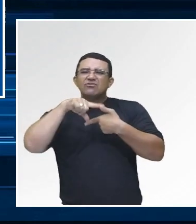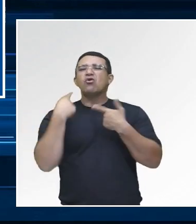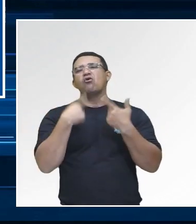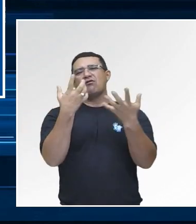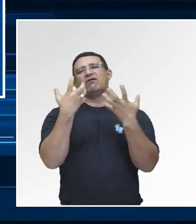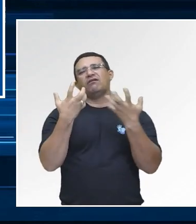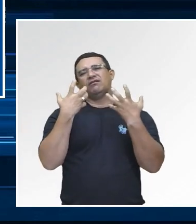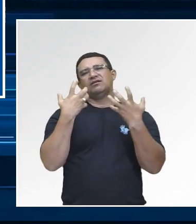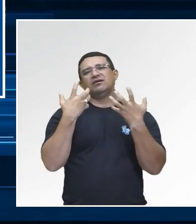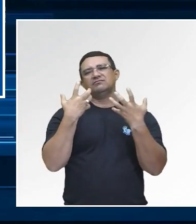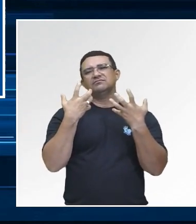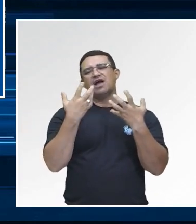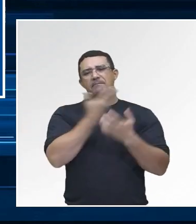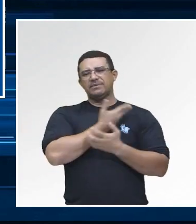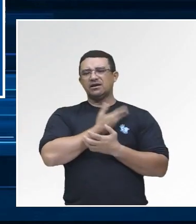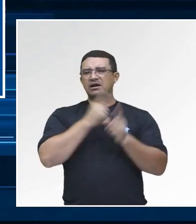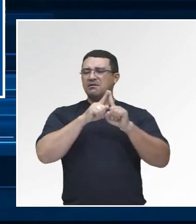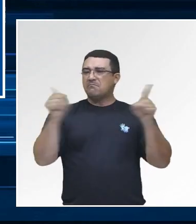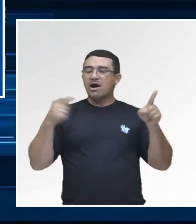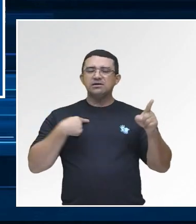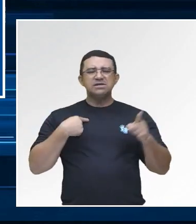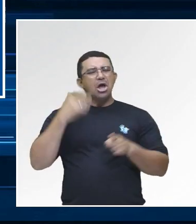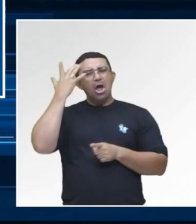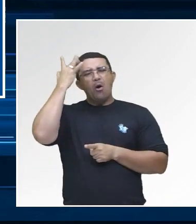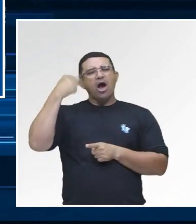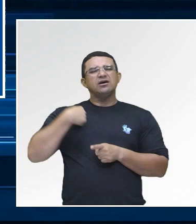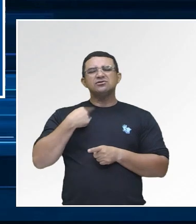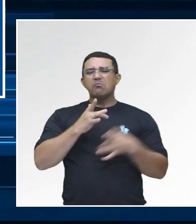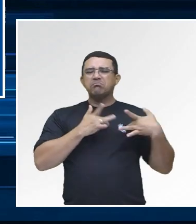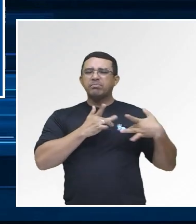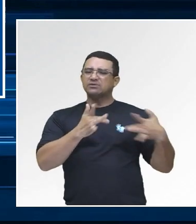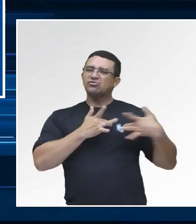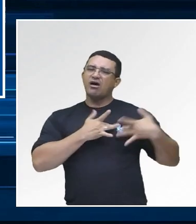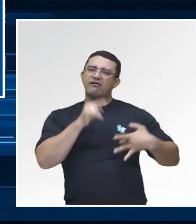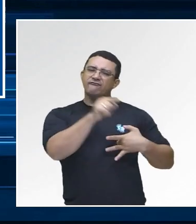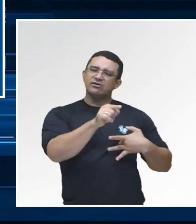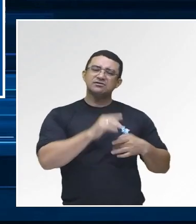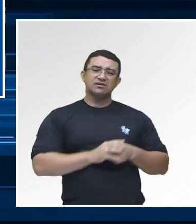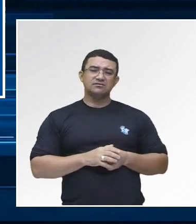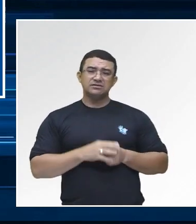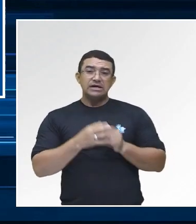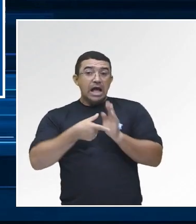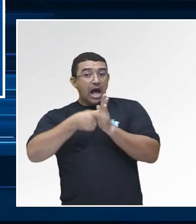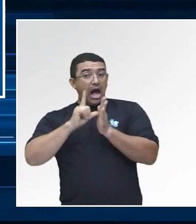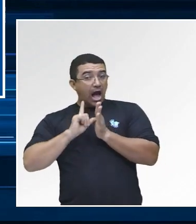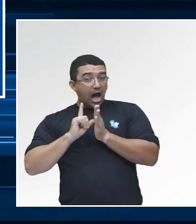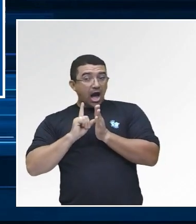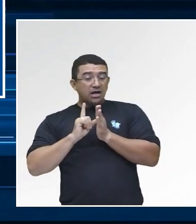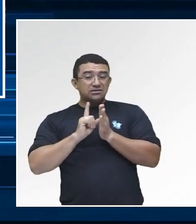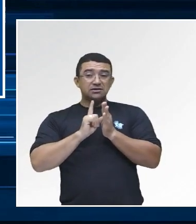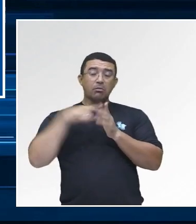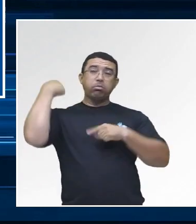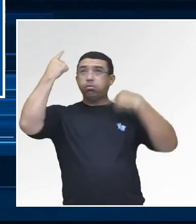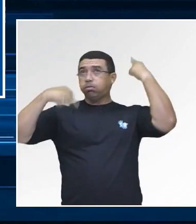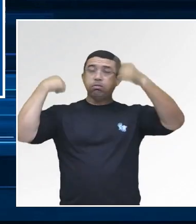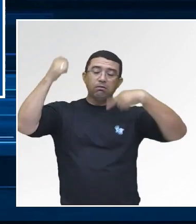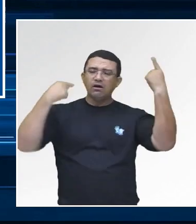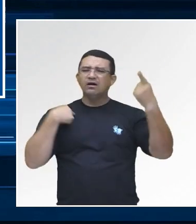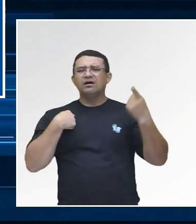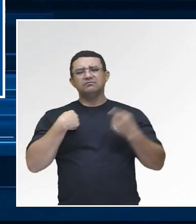o controle. Acho que estou apaixonado por você. Antes que essa loucura acabe comigo,